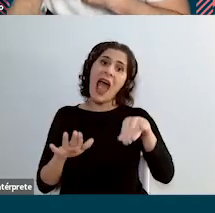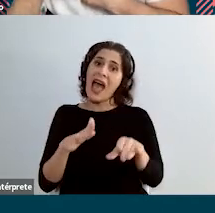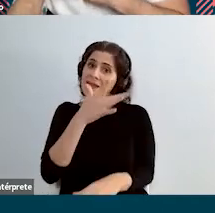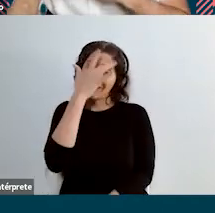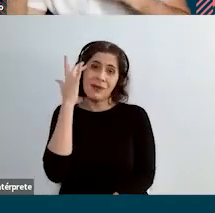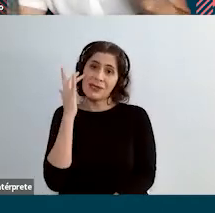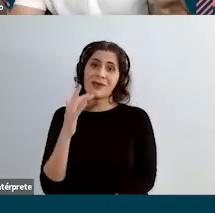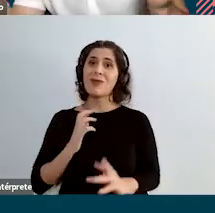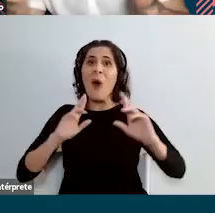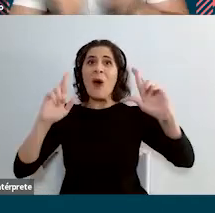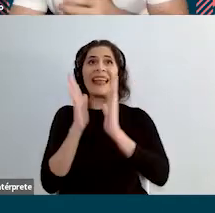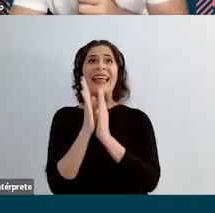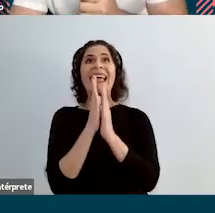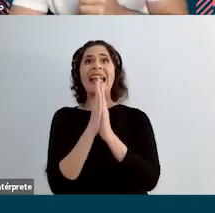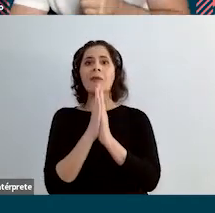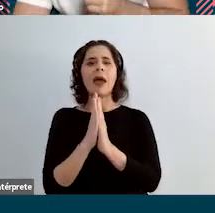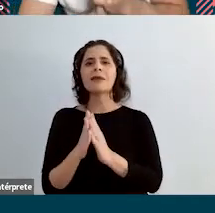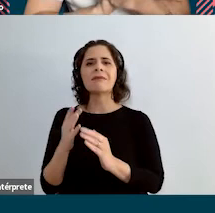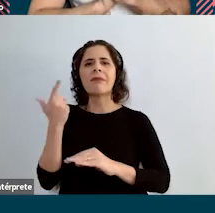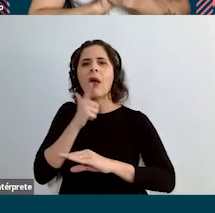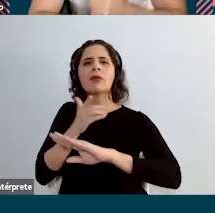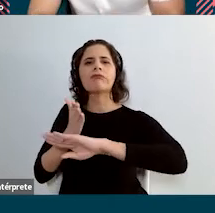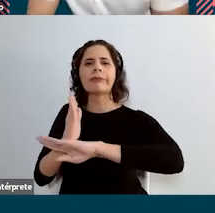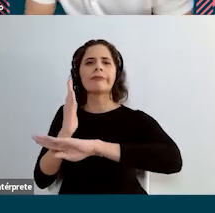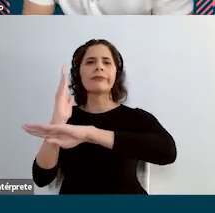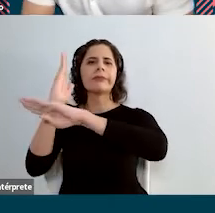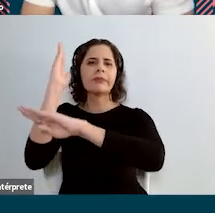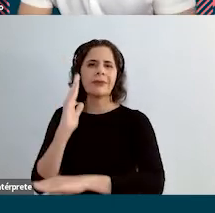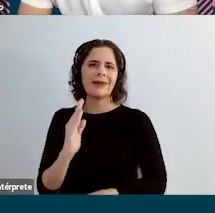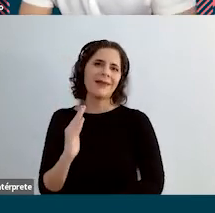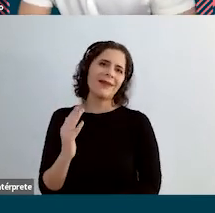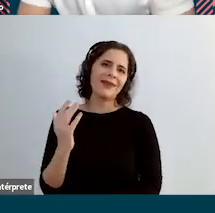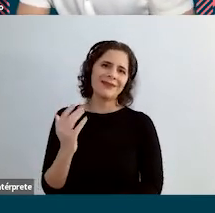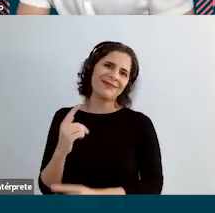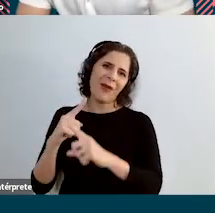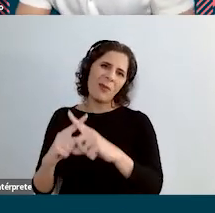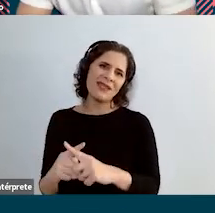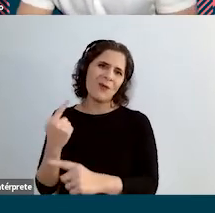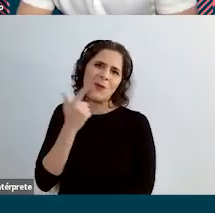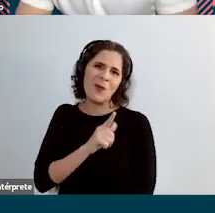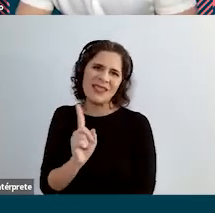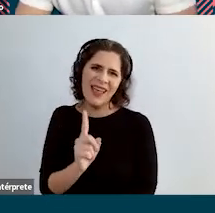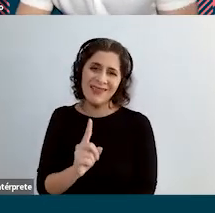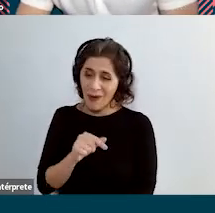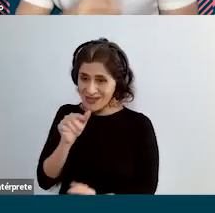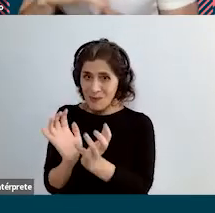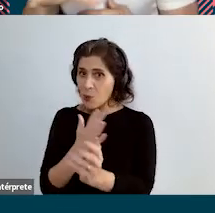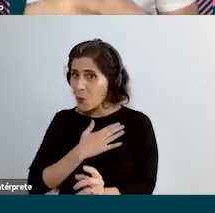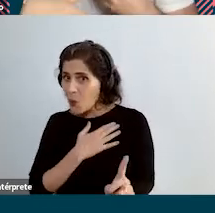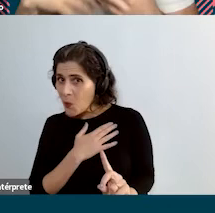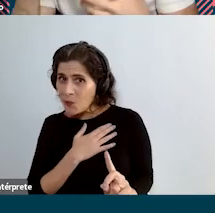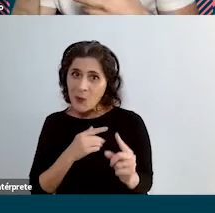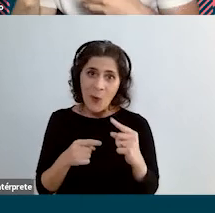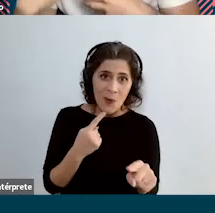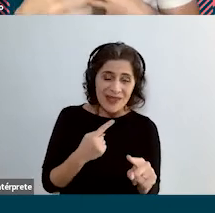para um participante, só que ela é péssima nas provas, né? Não ganha nada. Então, não é interessante eu ter ela no meu grupo. E aí,